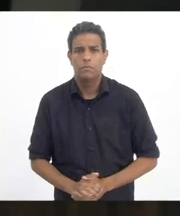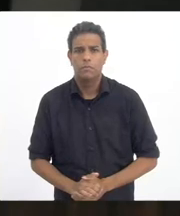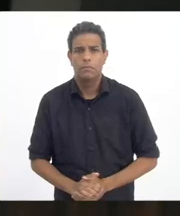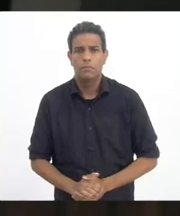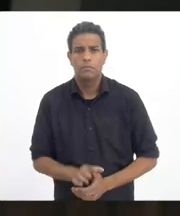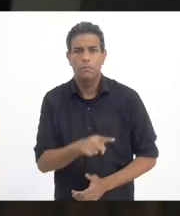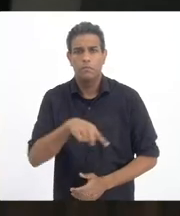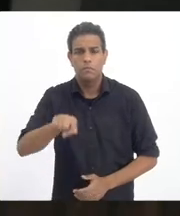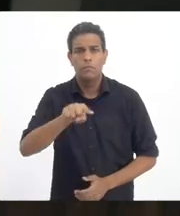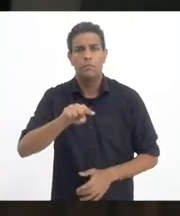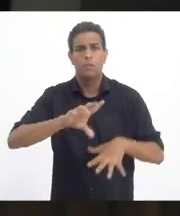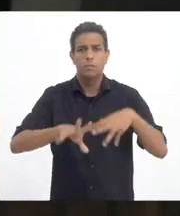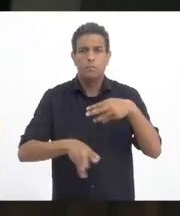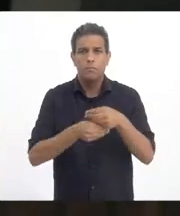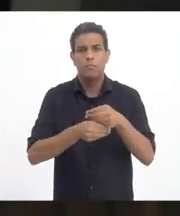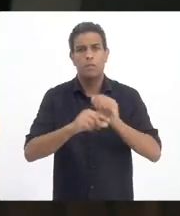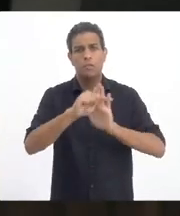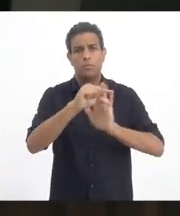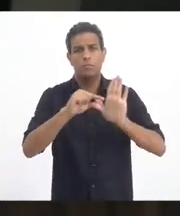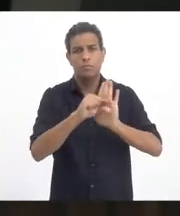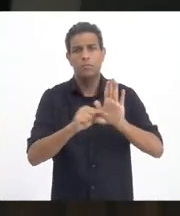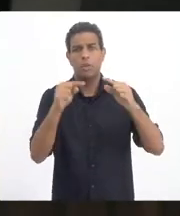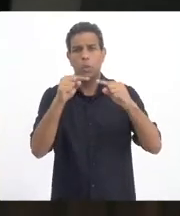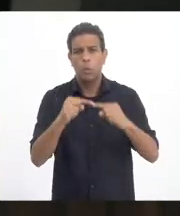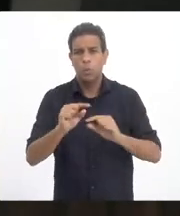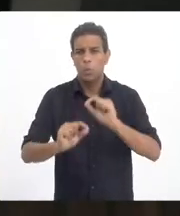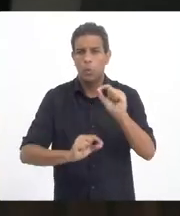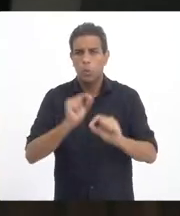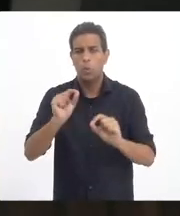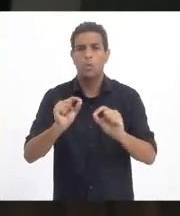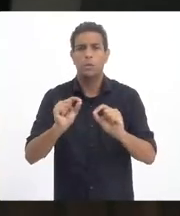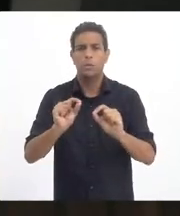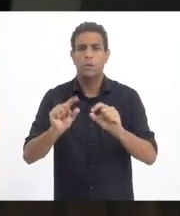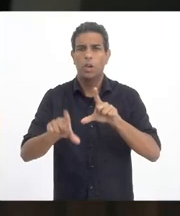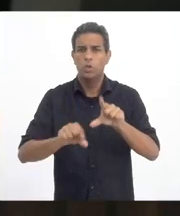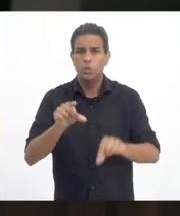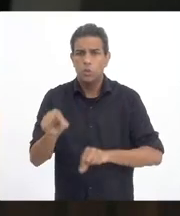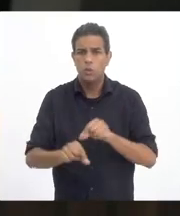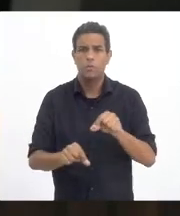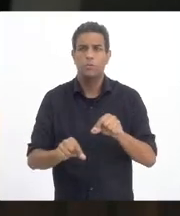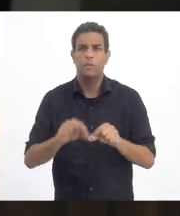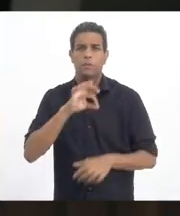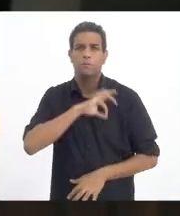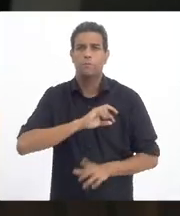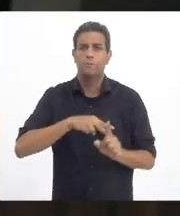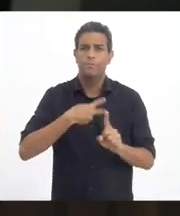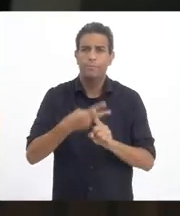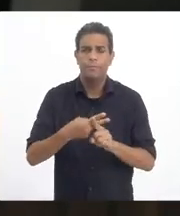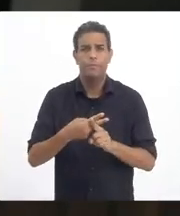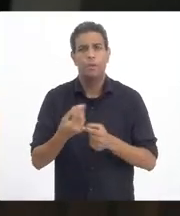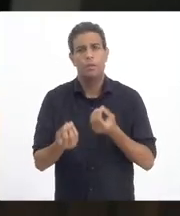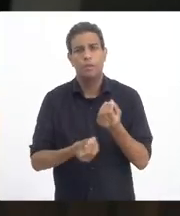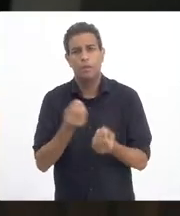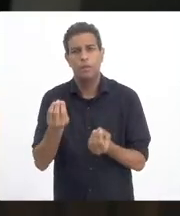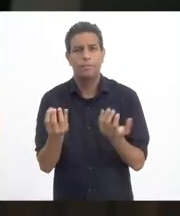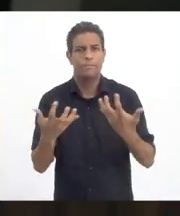Está também numa emenda modificativa, Coronel Salema, a questão da opção das gratificações sobre a GRAM